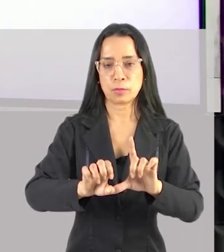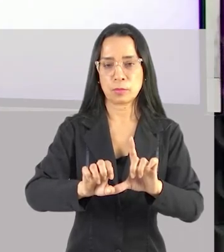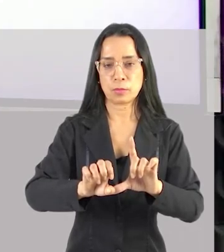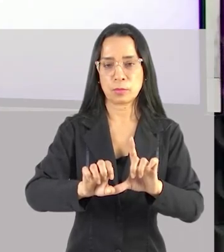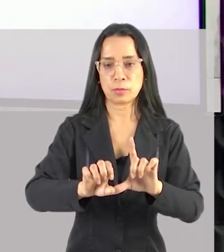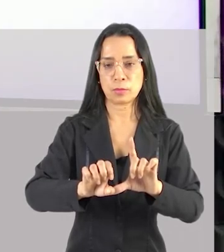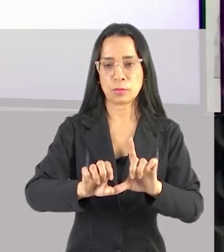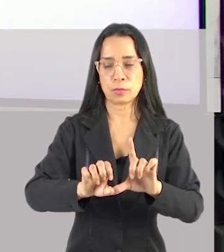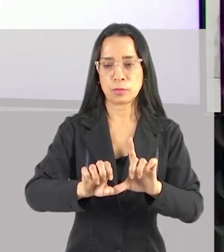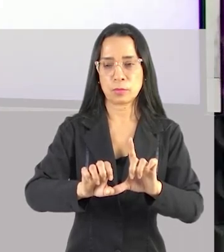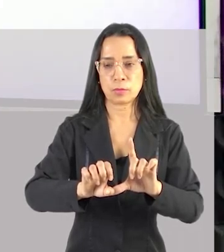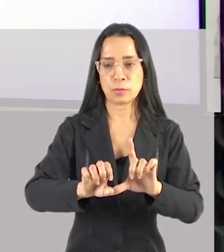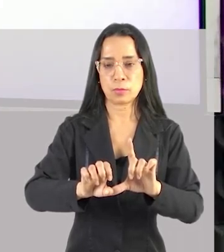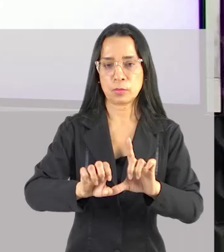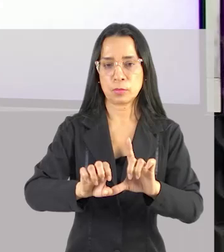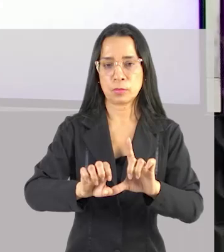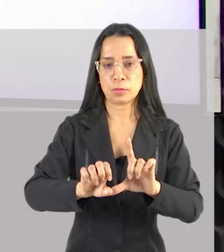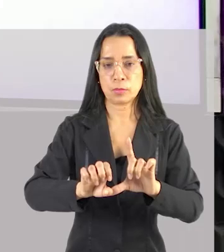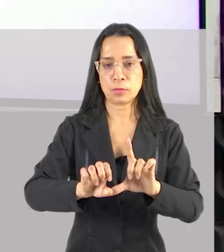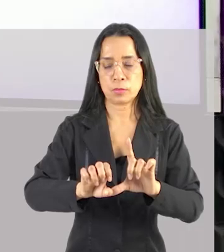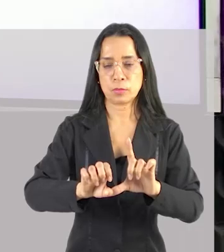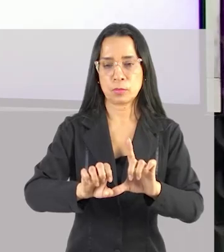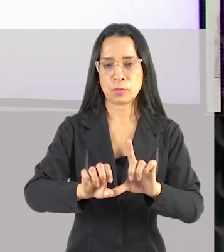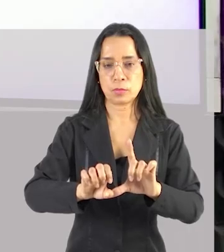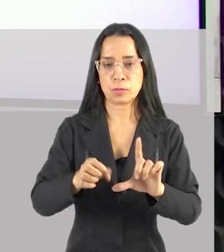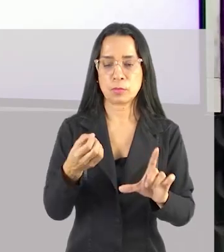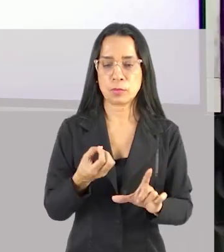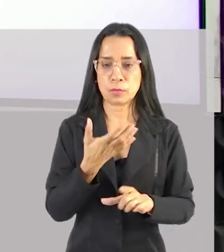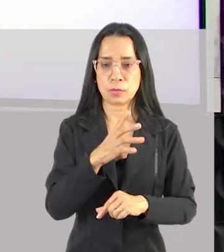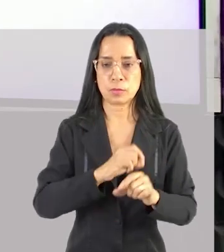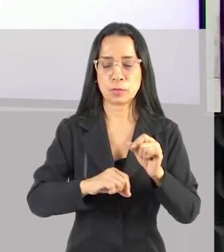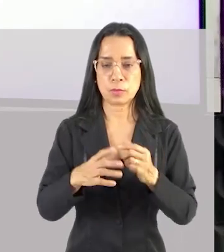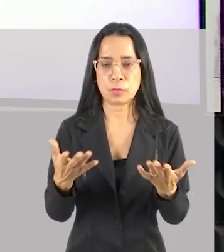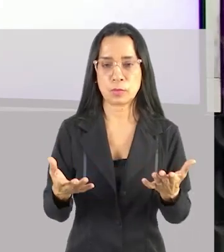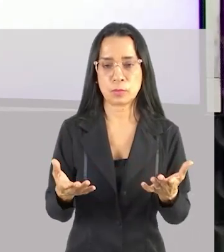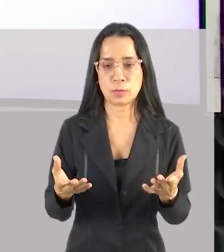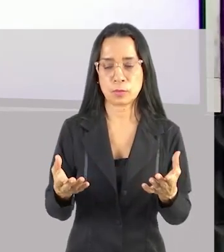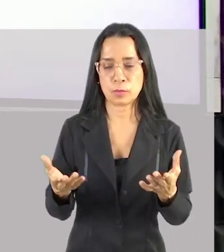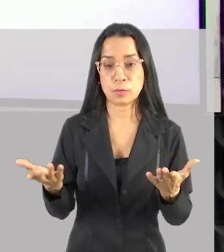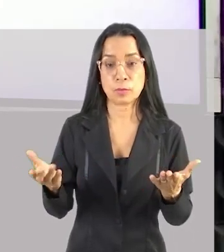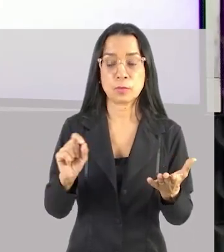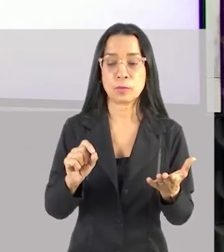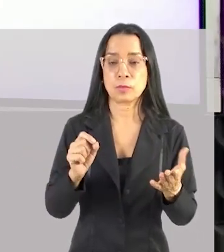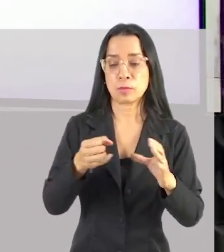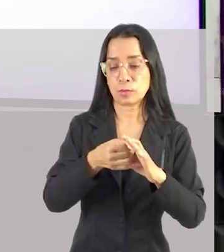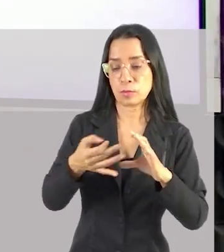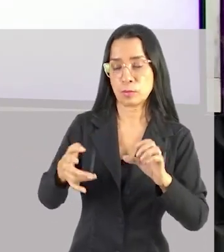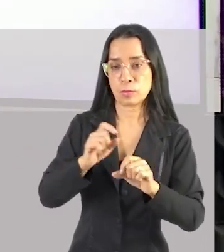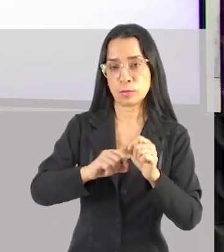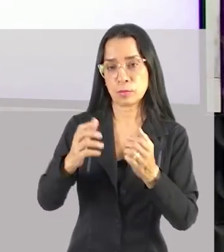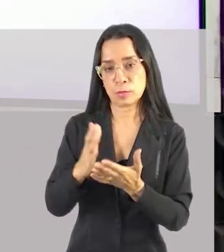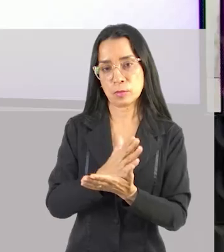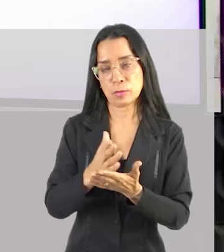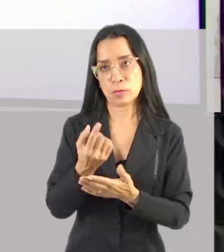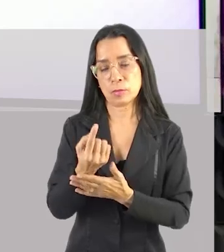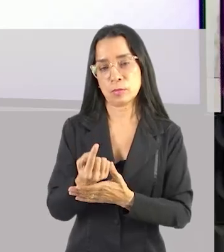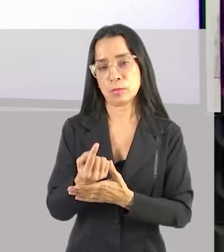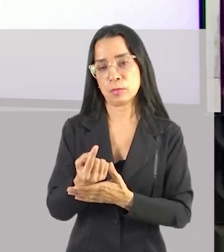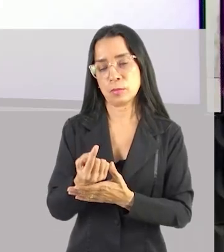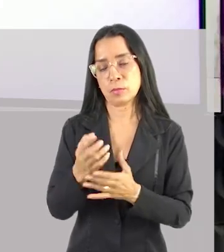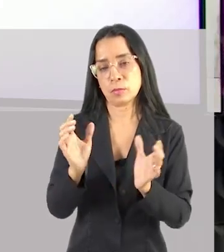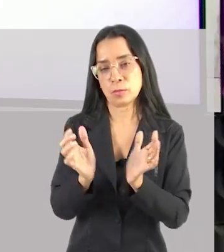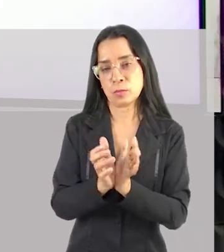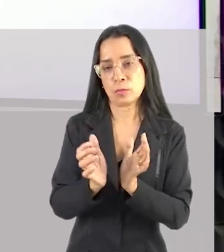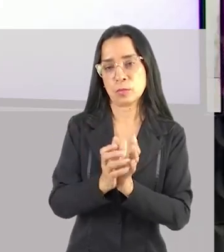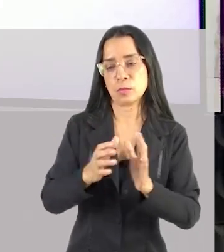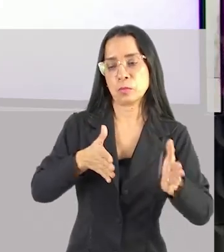Letra E, prudência caracterizada pelo correto uso da razão. Bom, faz parte, né, caracteriza uma dessas correntes